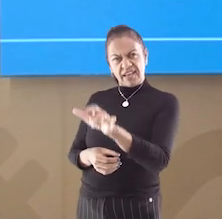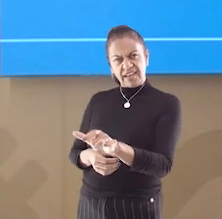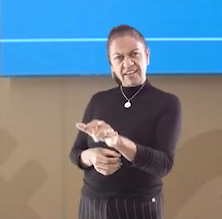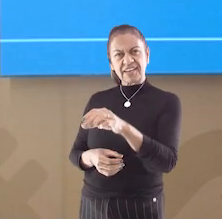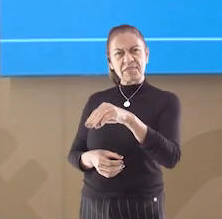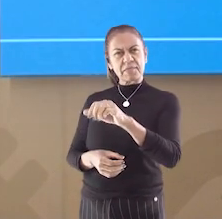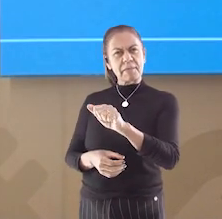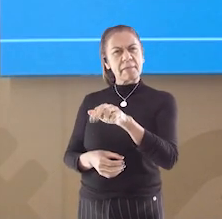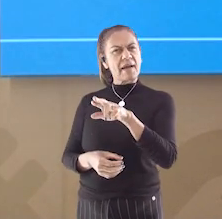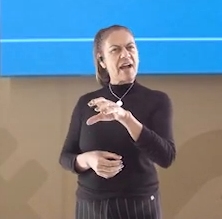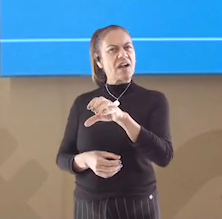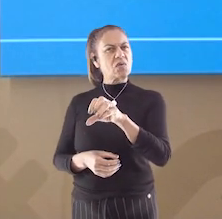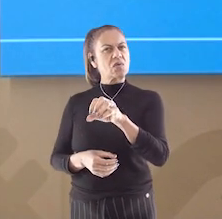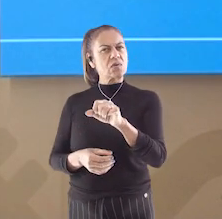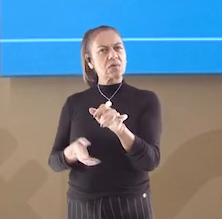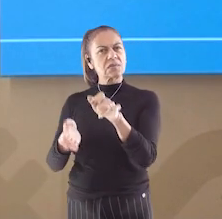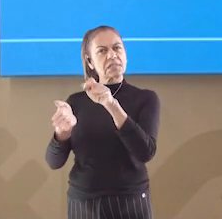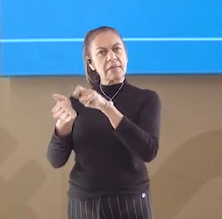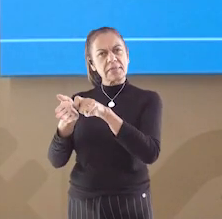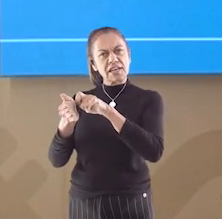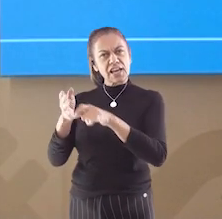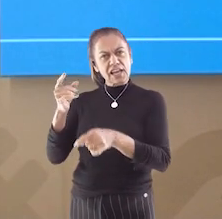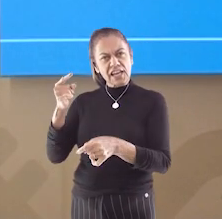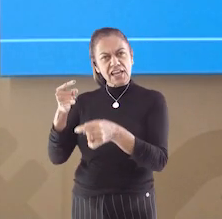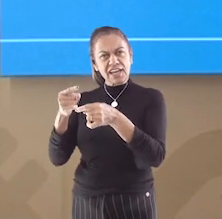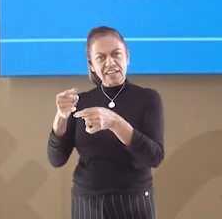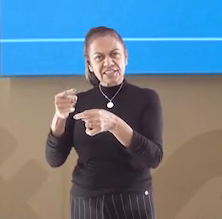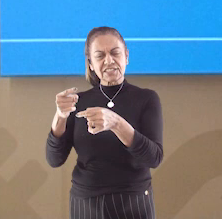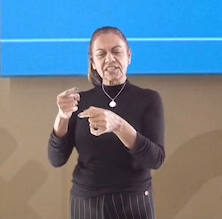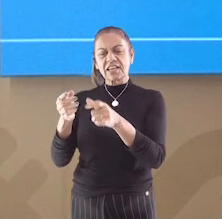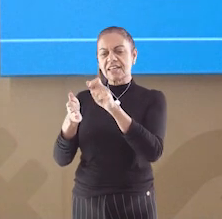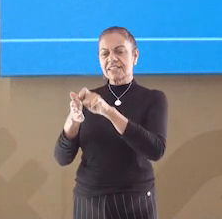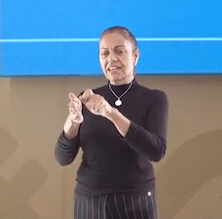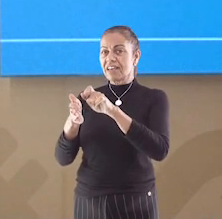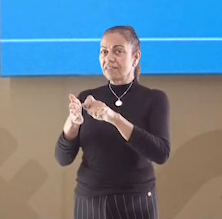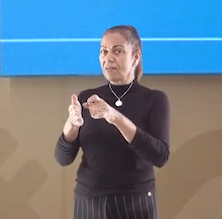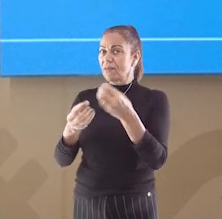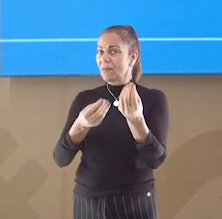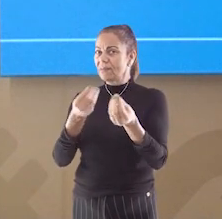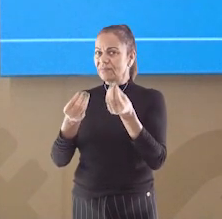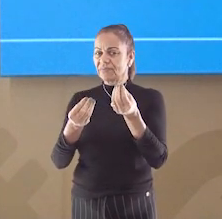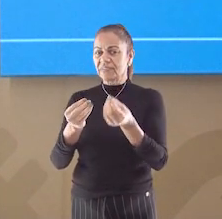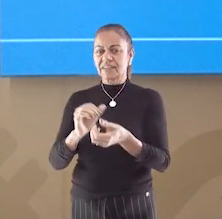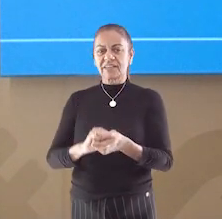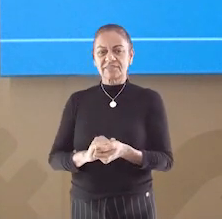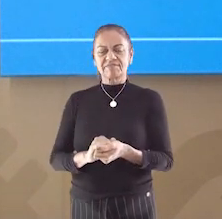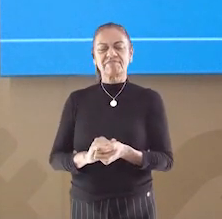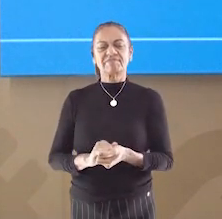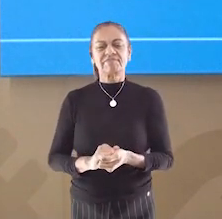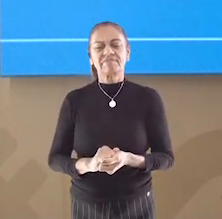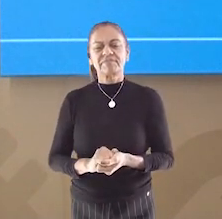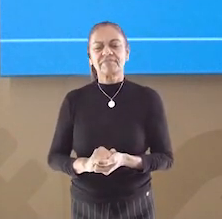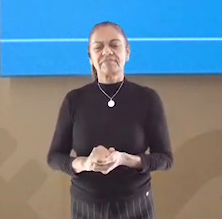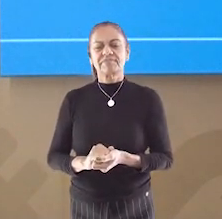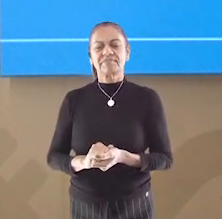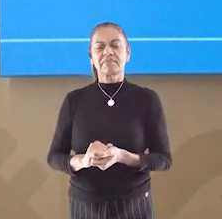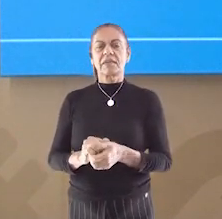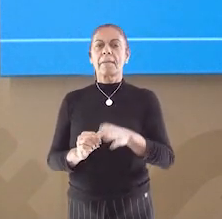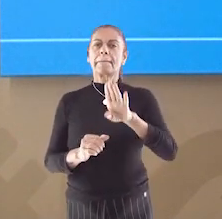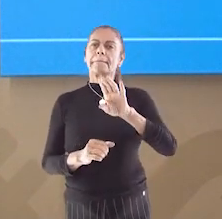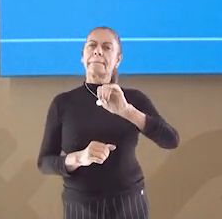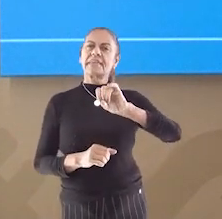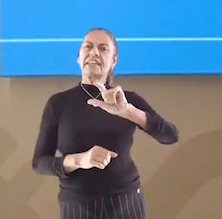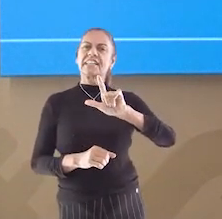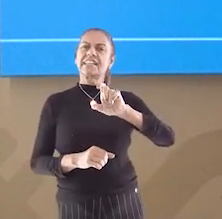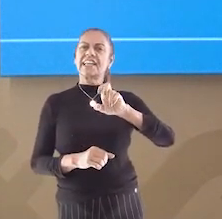erros do Marcos? Ele deveria ter escrito o seu nome e o da Júlia com as letras iniciais maiúsculas. Olhem só. Aqui desse lado